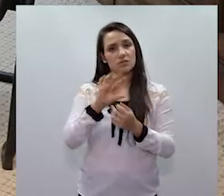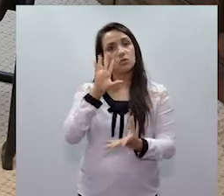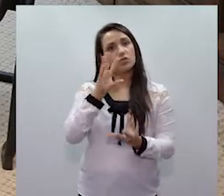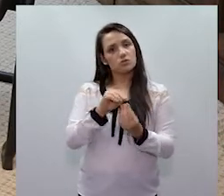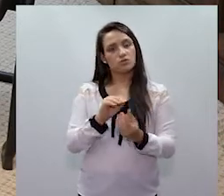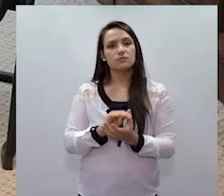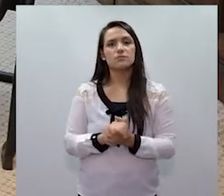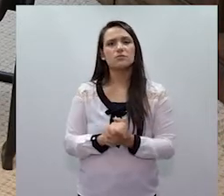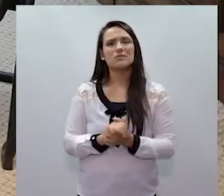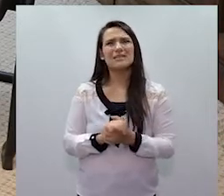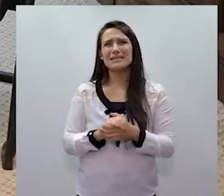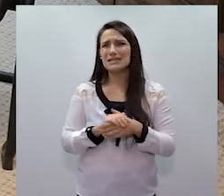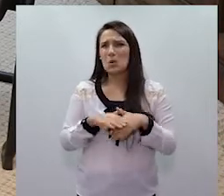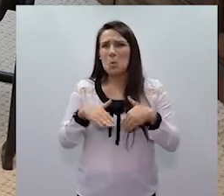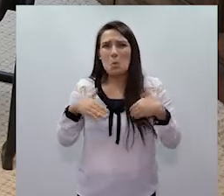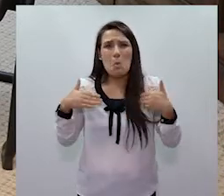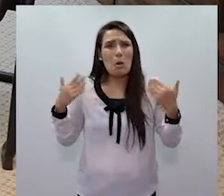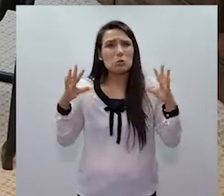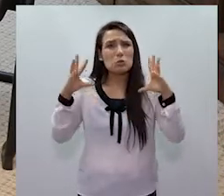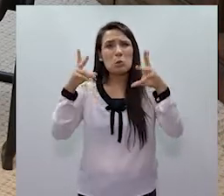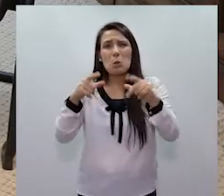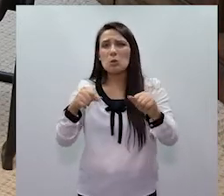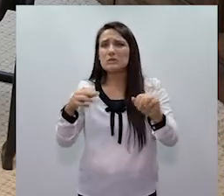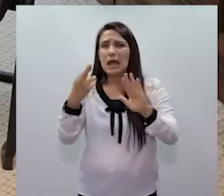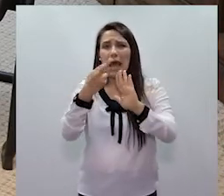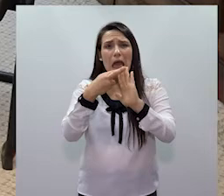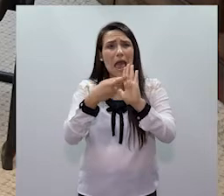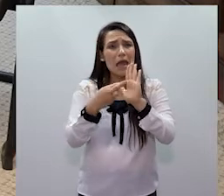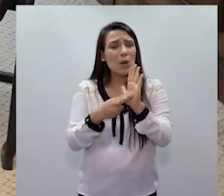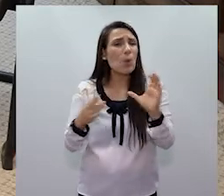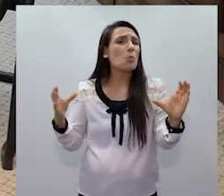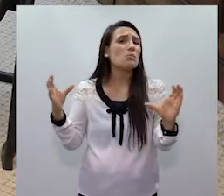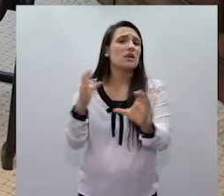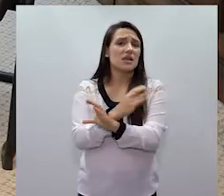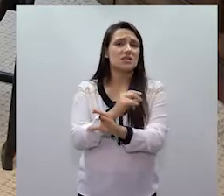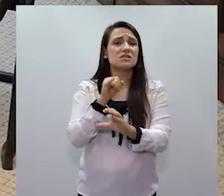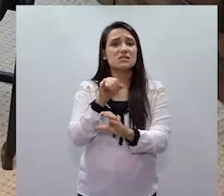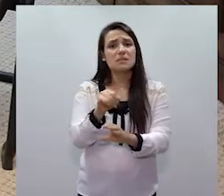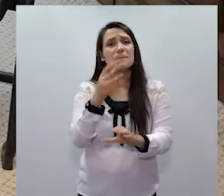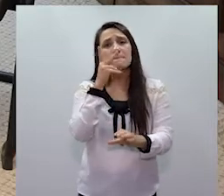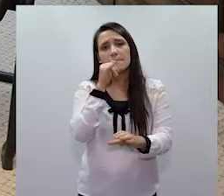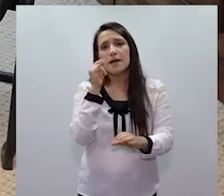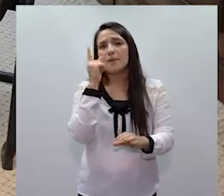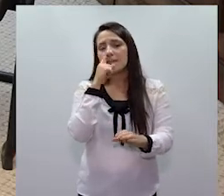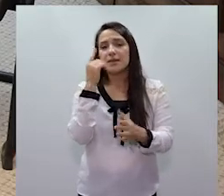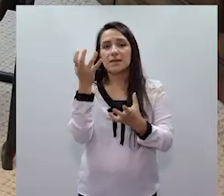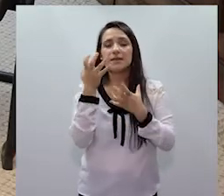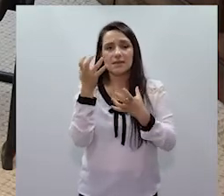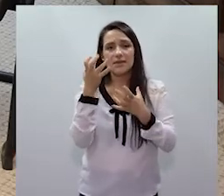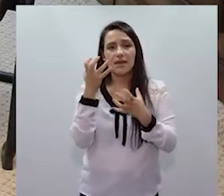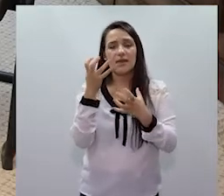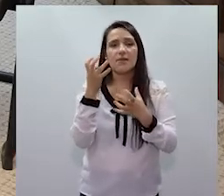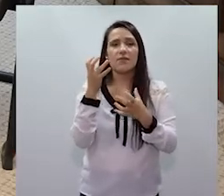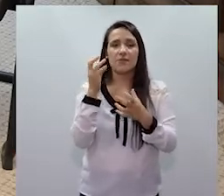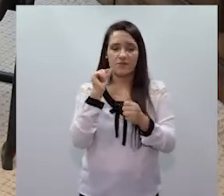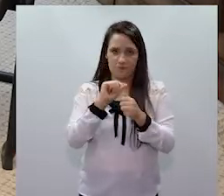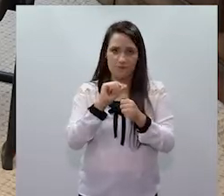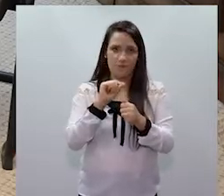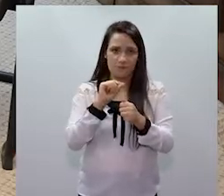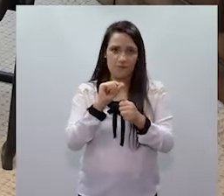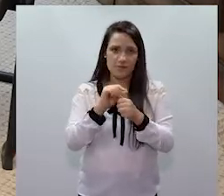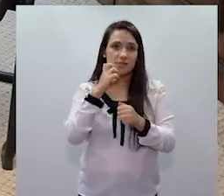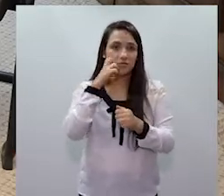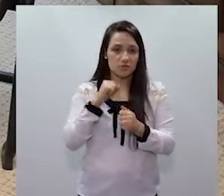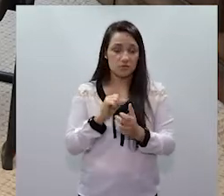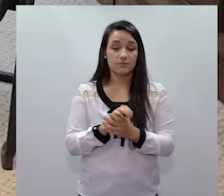são todos os requisitos para o pai ou para uma mãe que pretende adotar uma criança? Bem, eu resumiria que tem que ter mais de